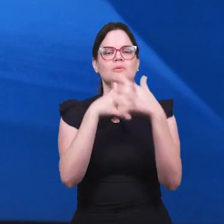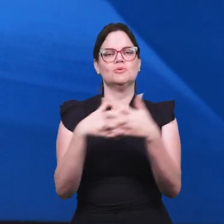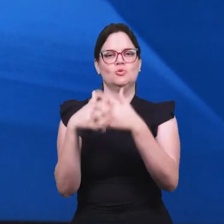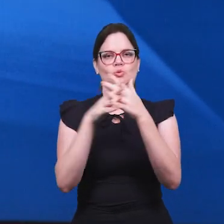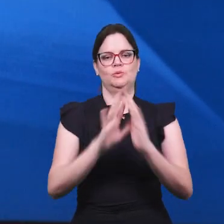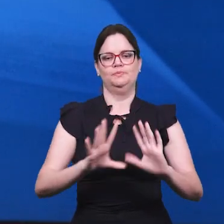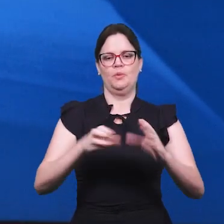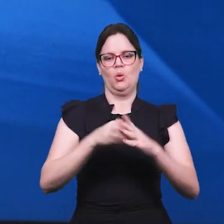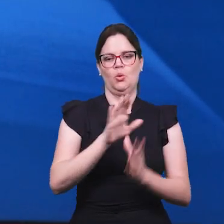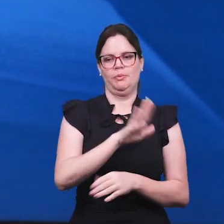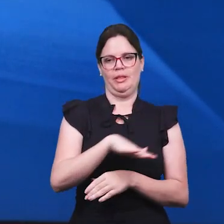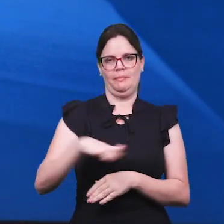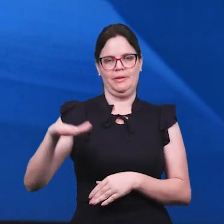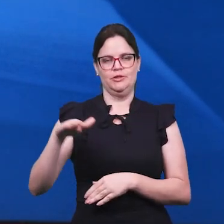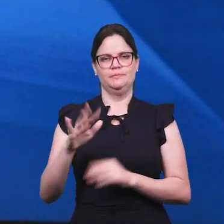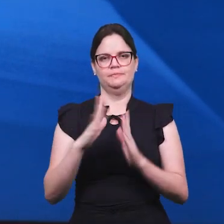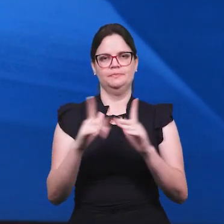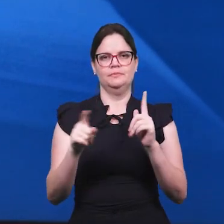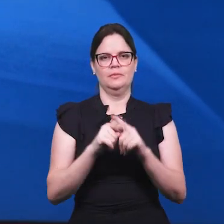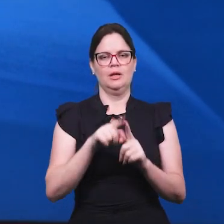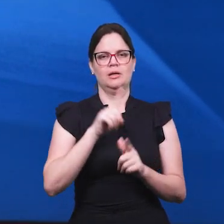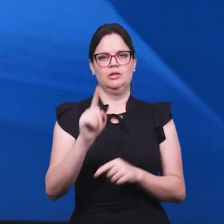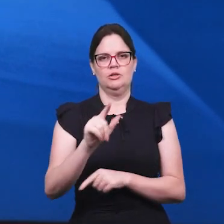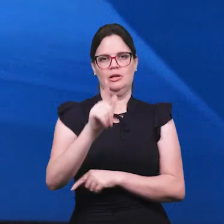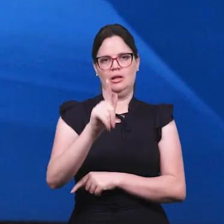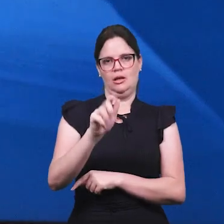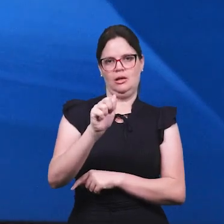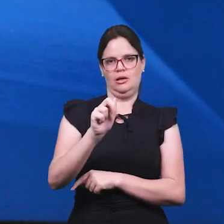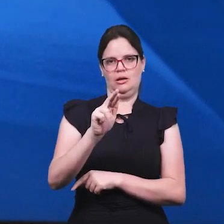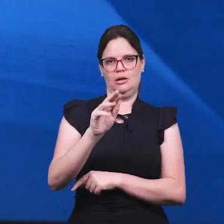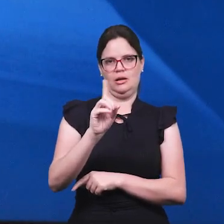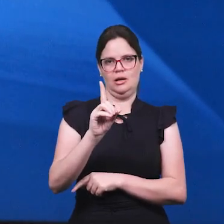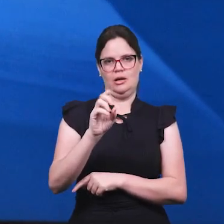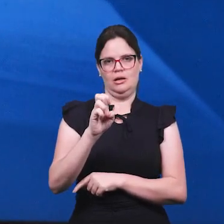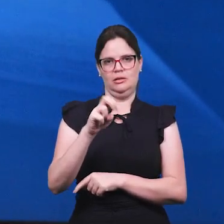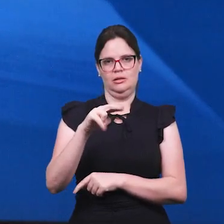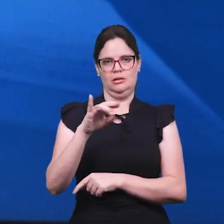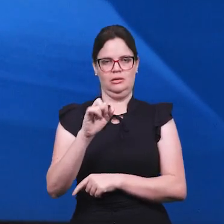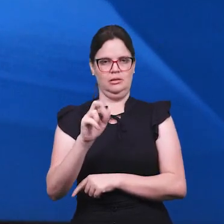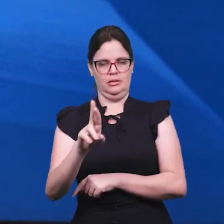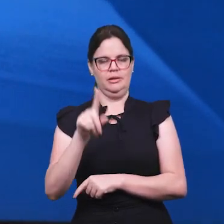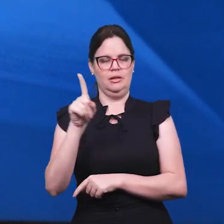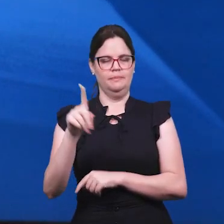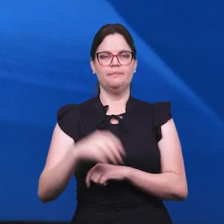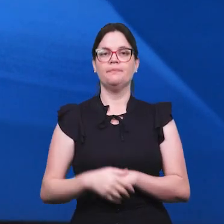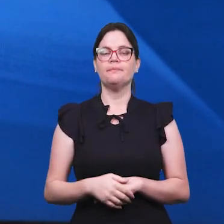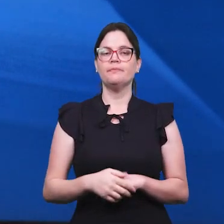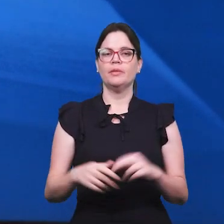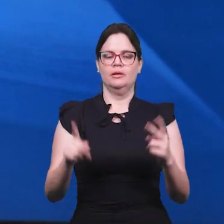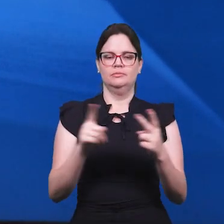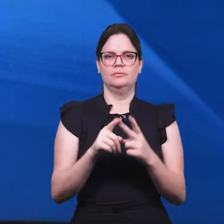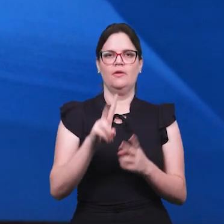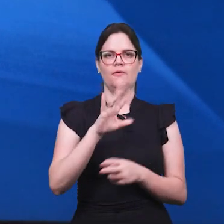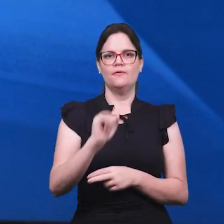aqui pelos Estados Unidos, do nosso grupo de intermediários, da nossa igreja em Gardner, lá em Massachusetts, nos Estados